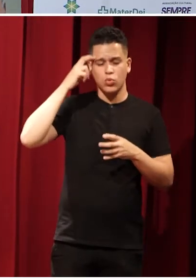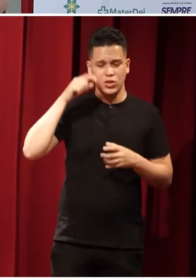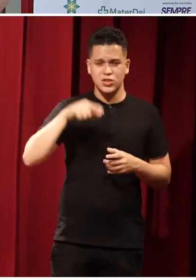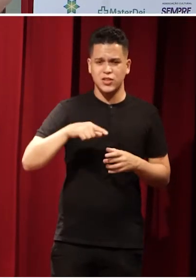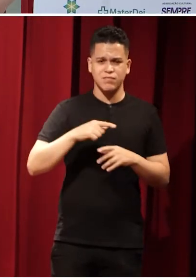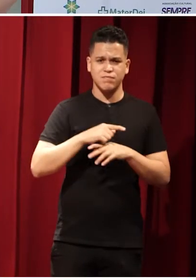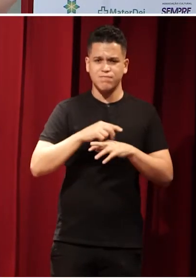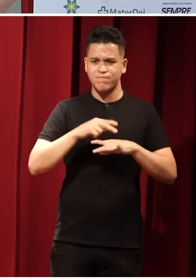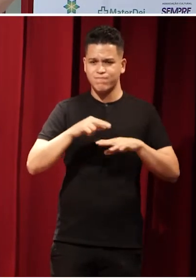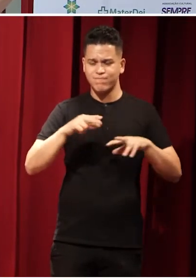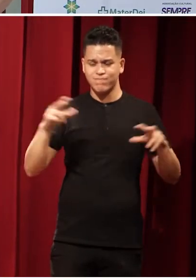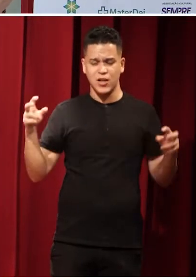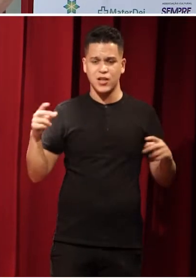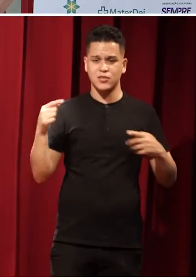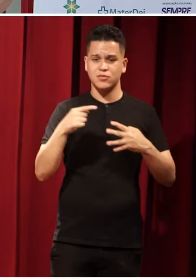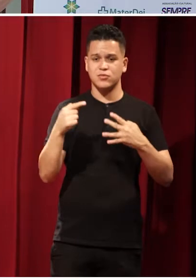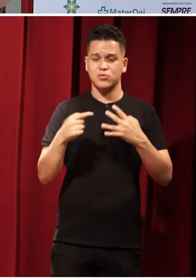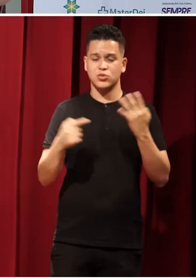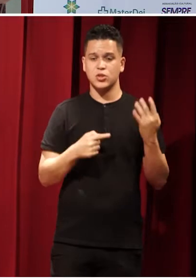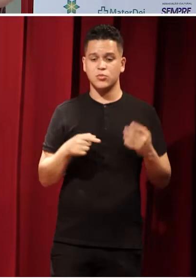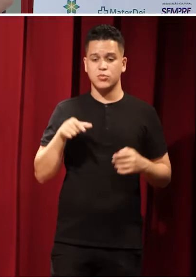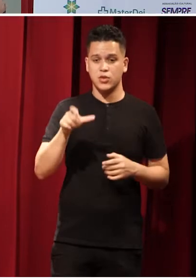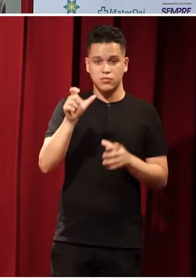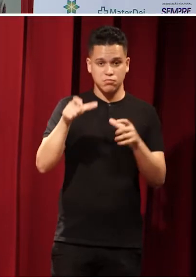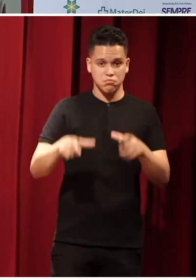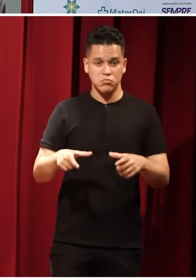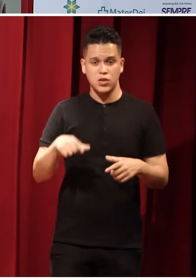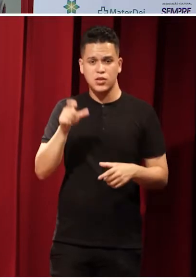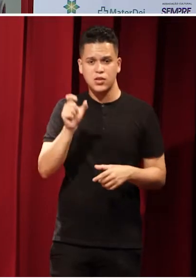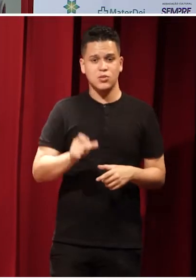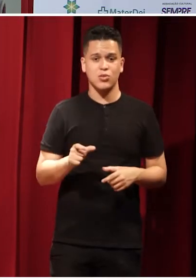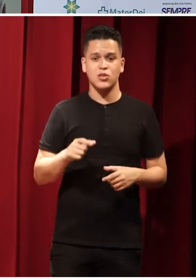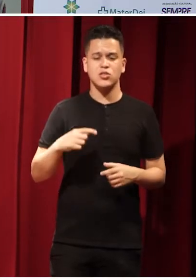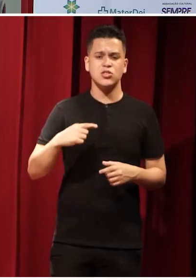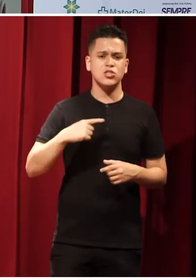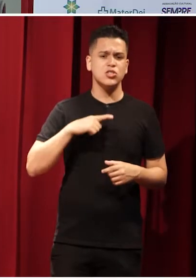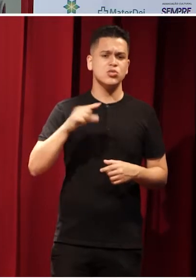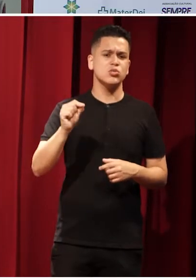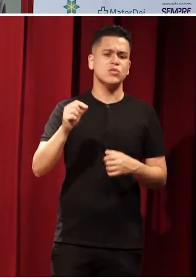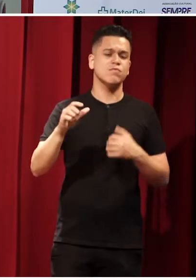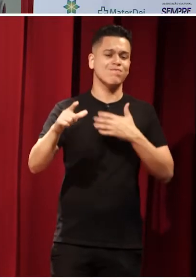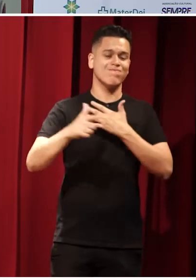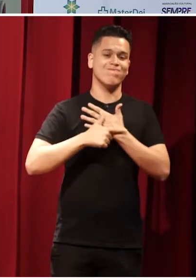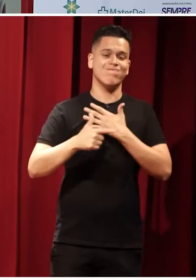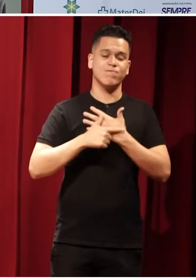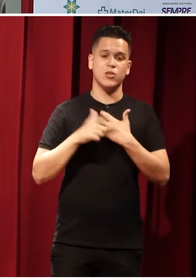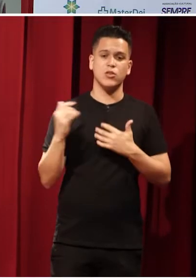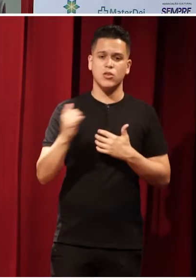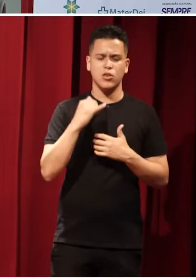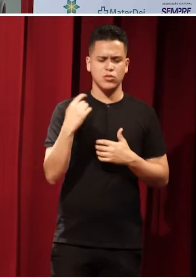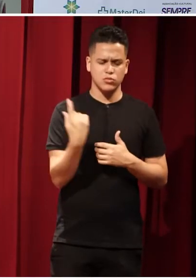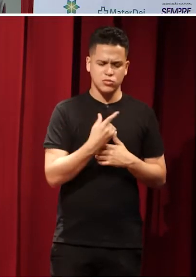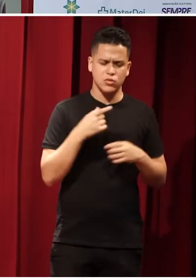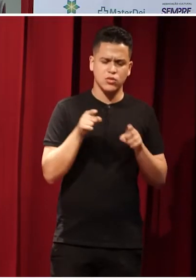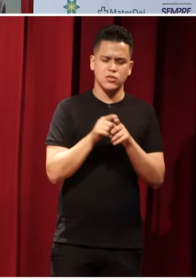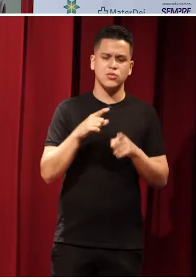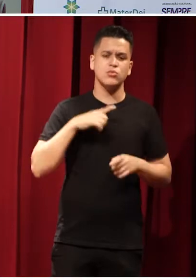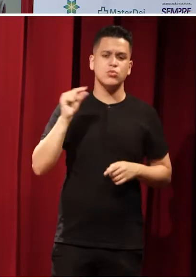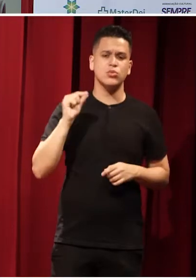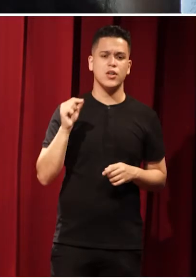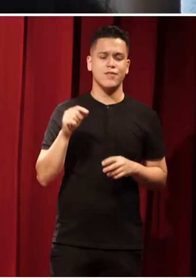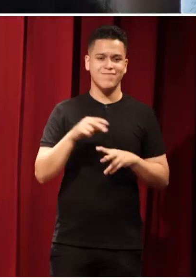departamento extremamente diversificado e plural, onde as humanidades tinham um papel importante. Então